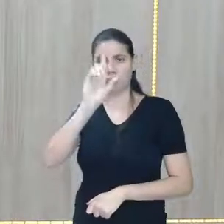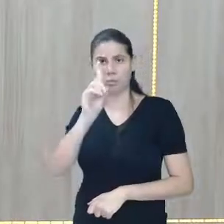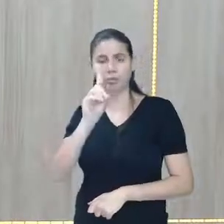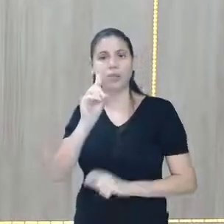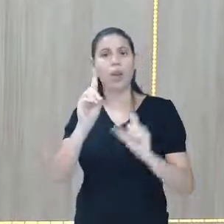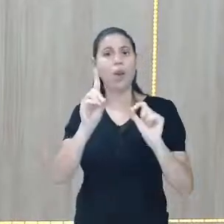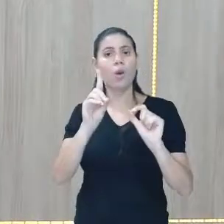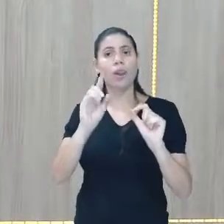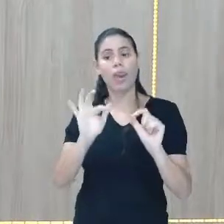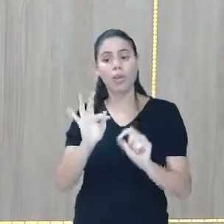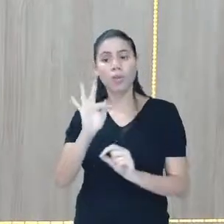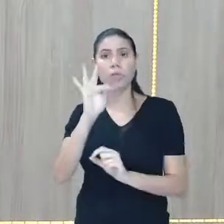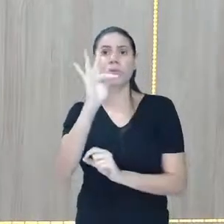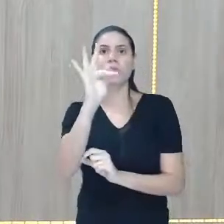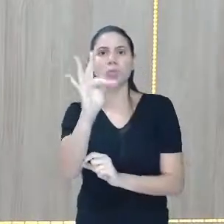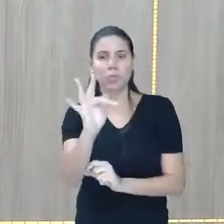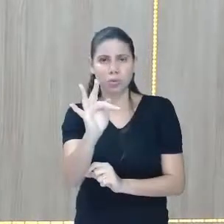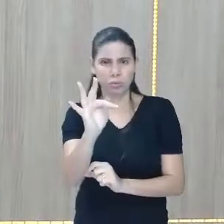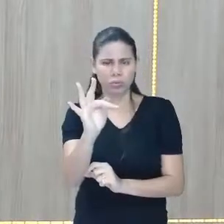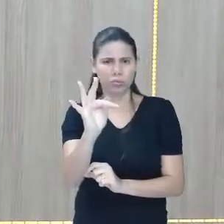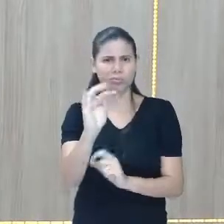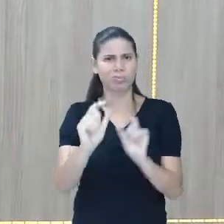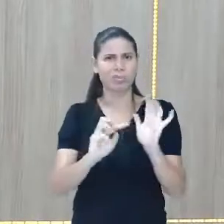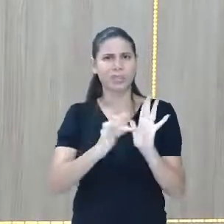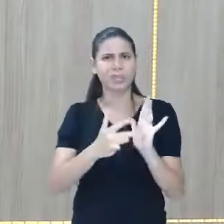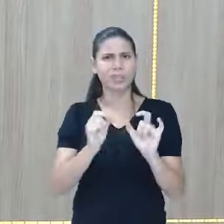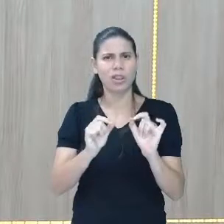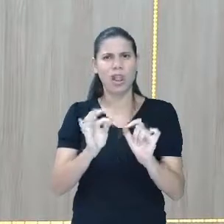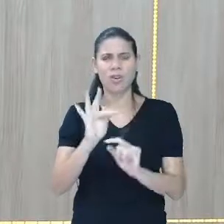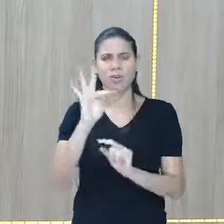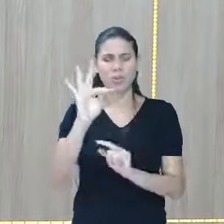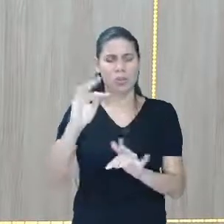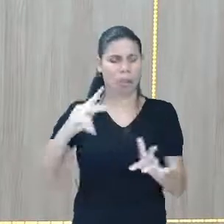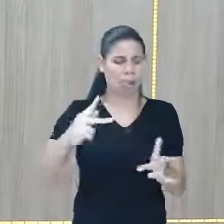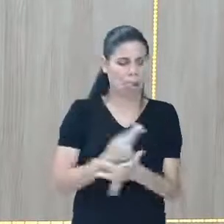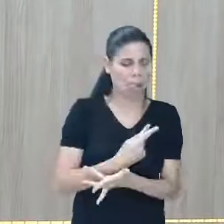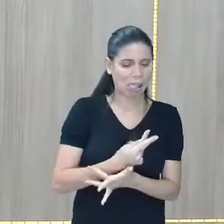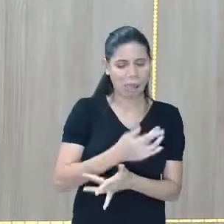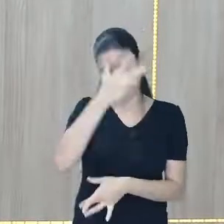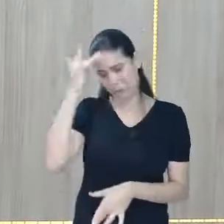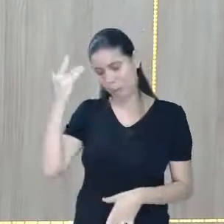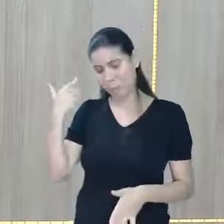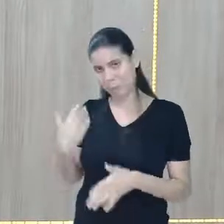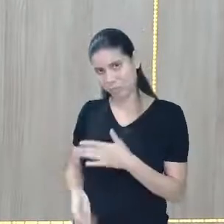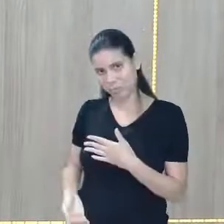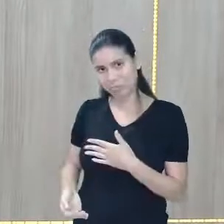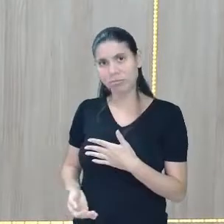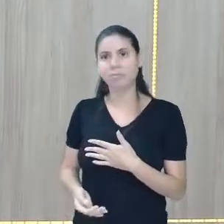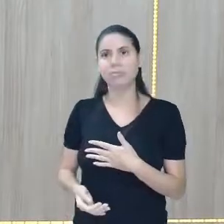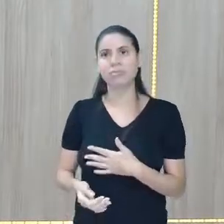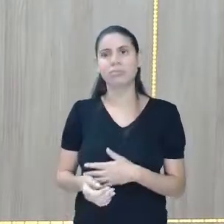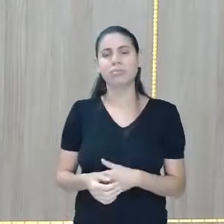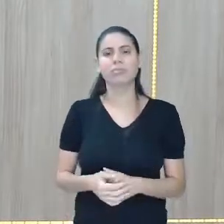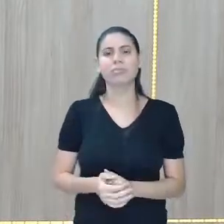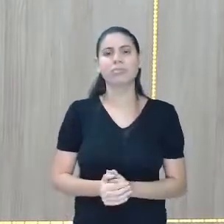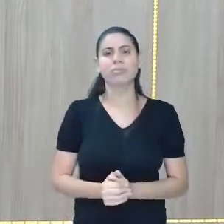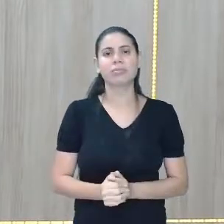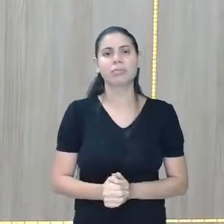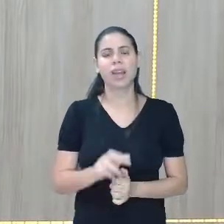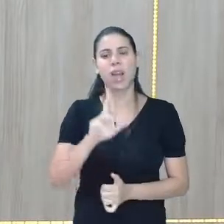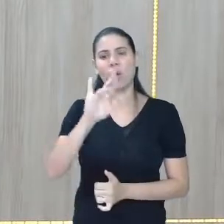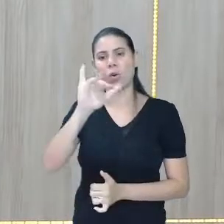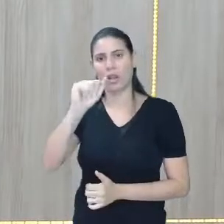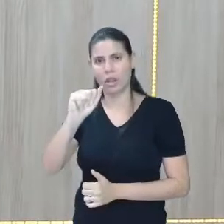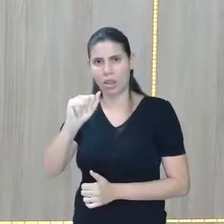é o futuro do pretérito, ou seja, é o futuro que deu ruim, a pessoa foi lá e deu viagem perdida. Ou seja, é o ria no final do